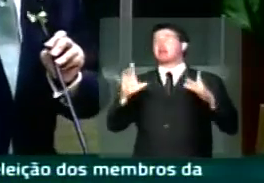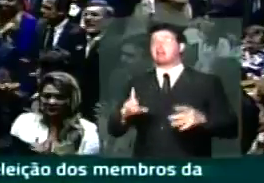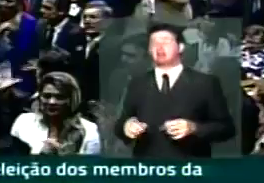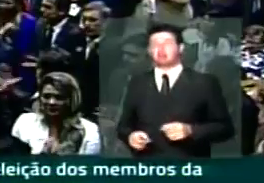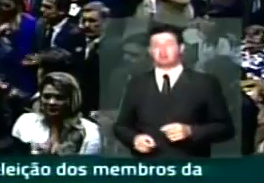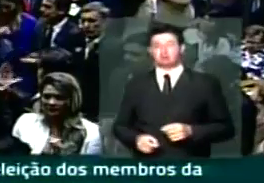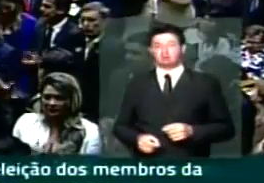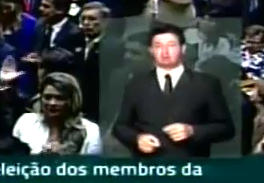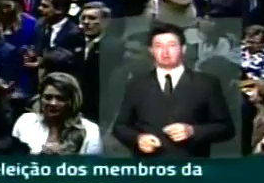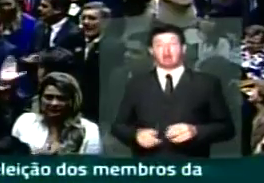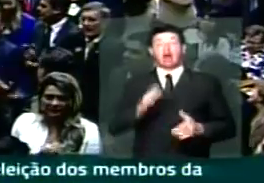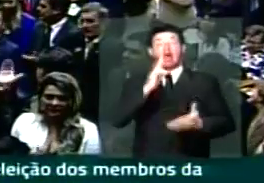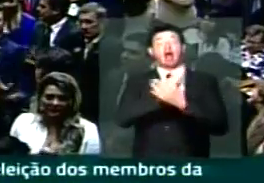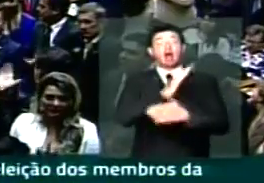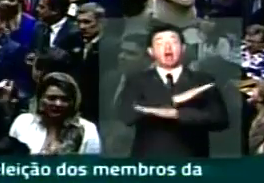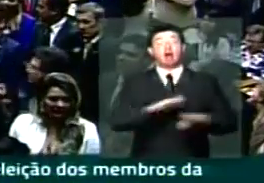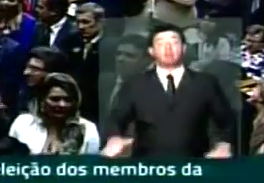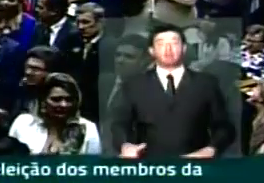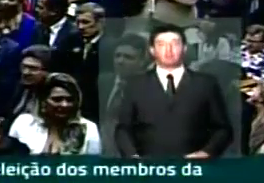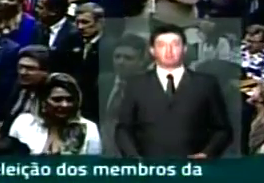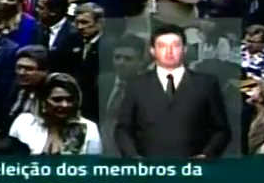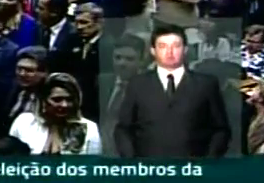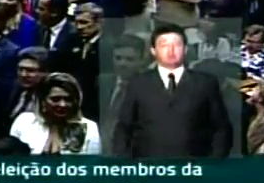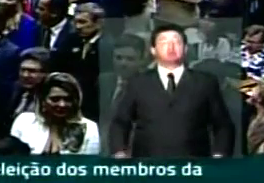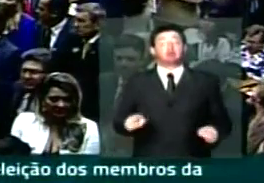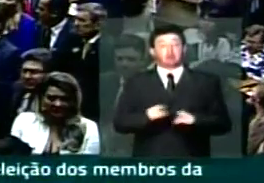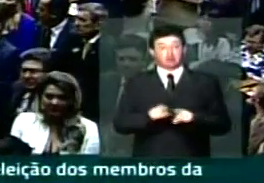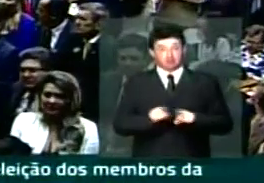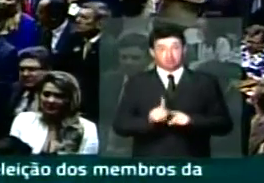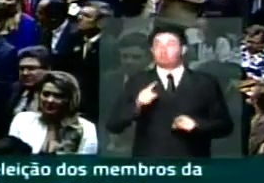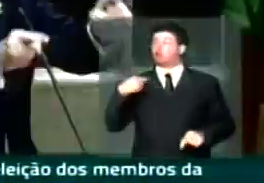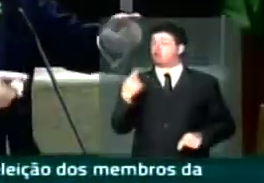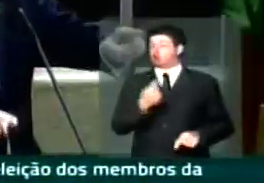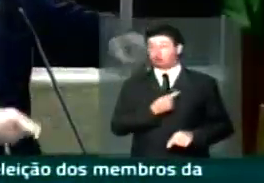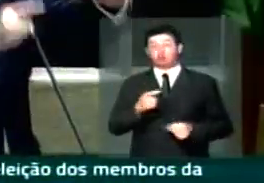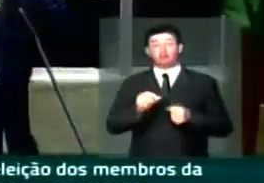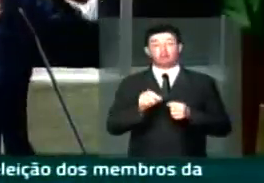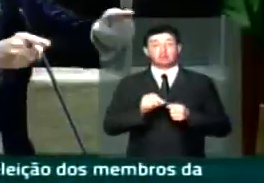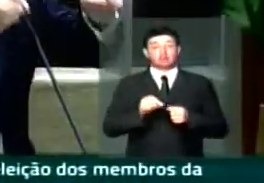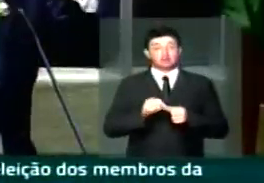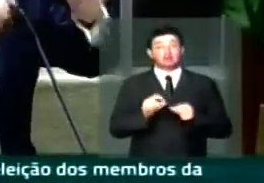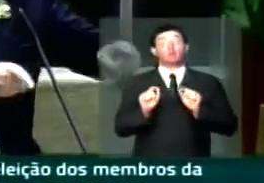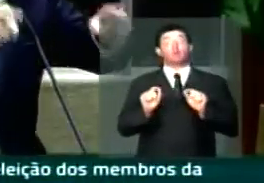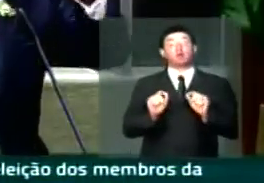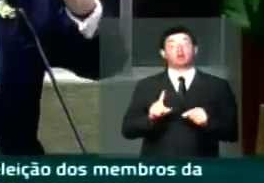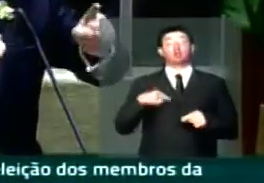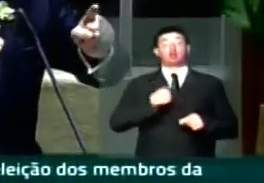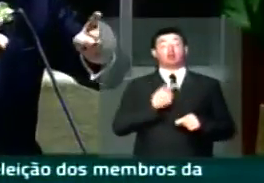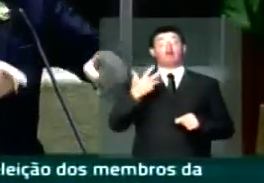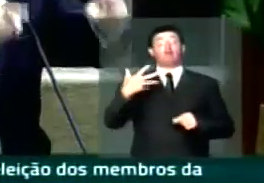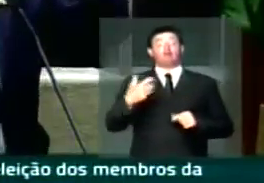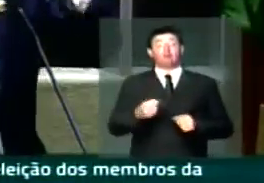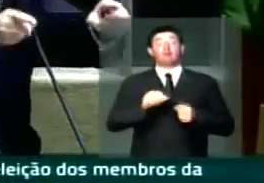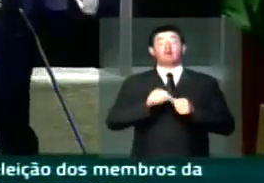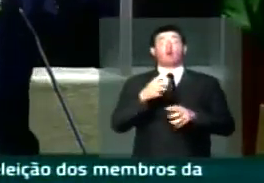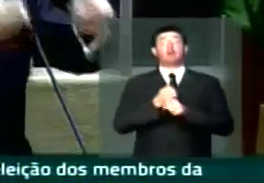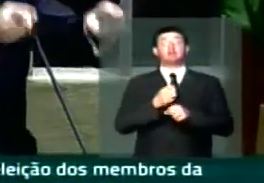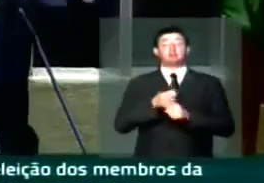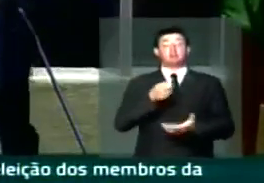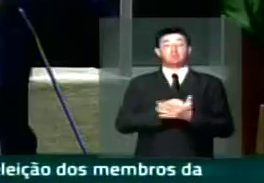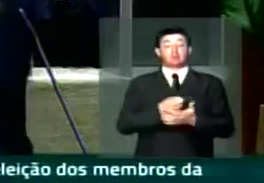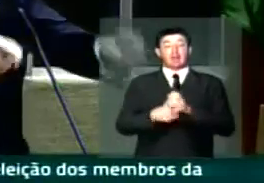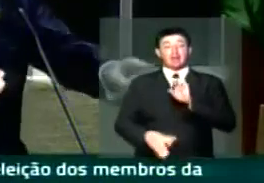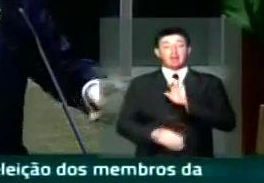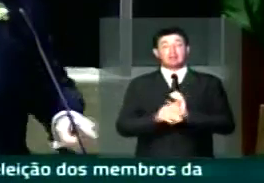liberada. Isso acabou. E além disso, nós colocamos como pauta que vamos estender o impositivo para